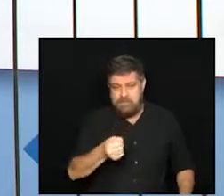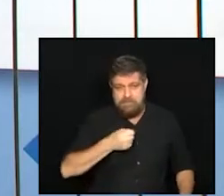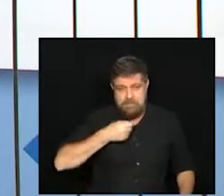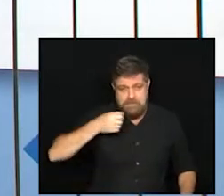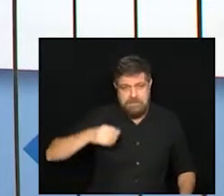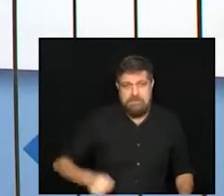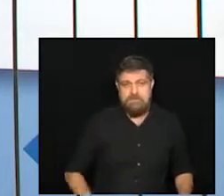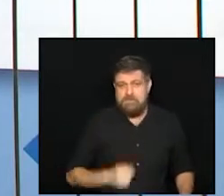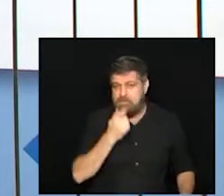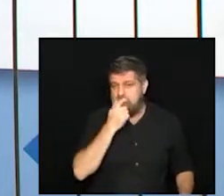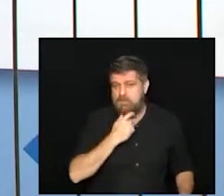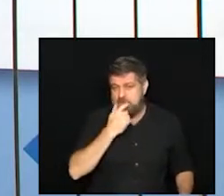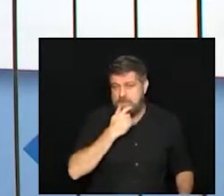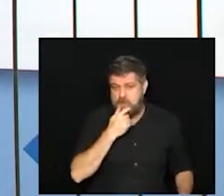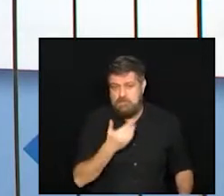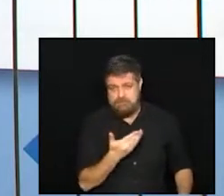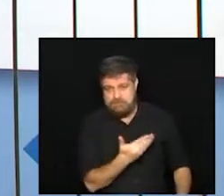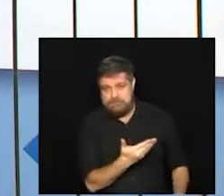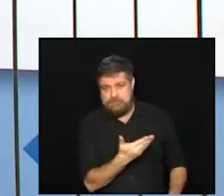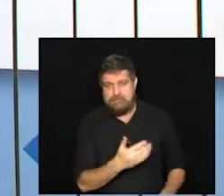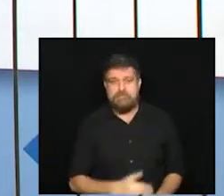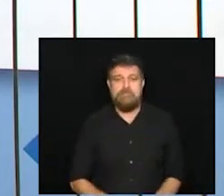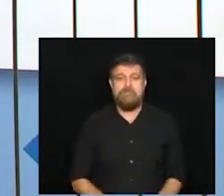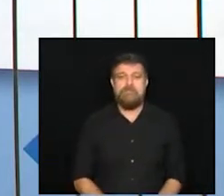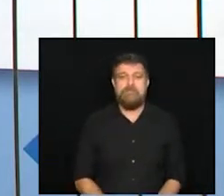é Michel é de Michael Moore